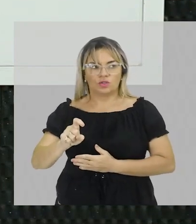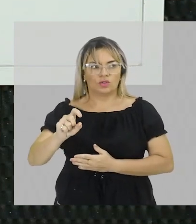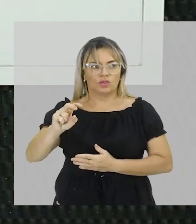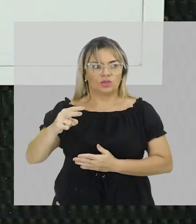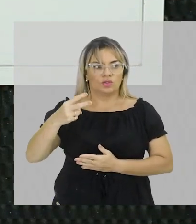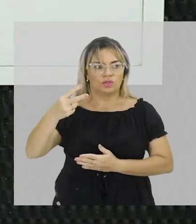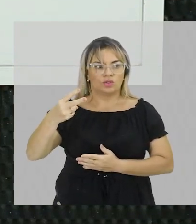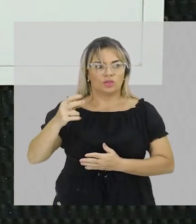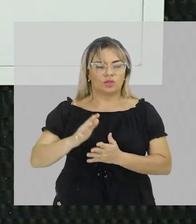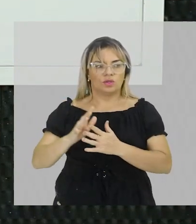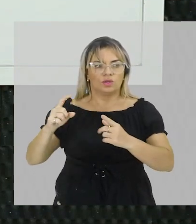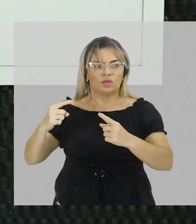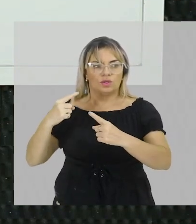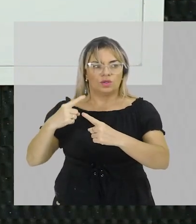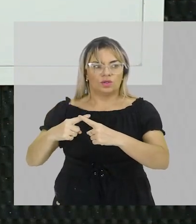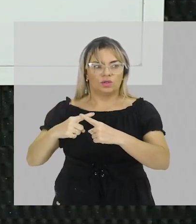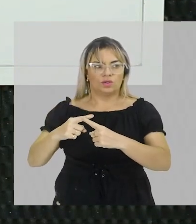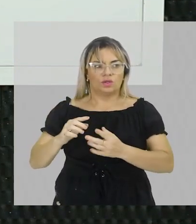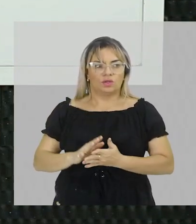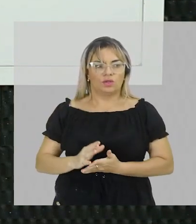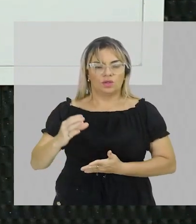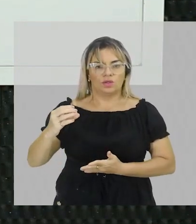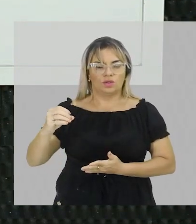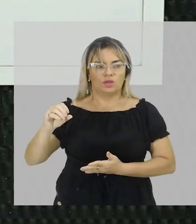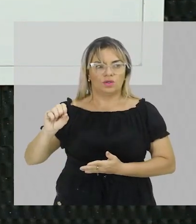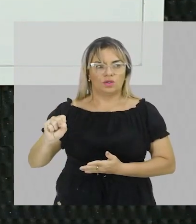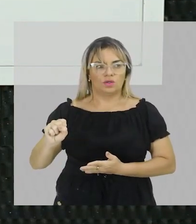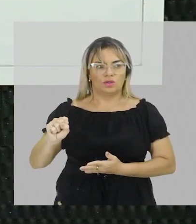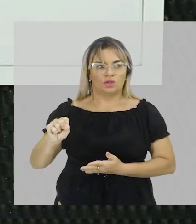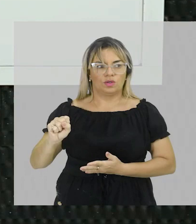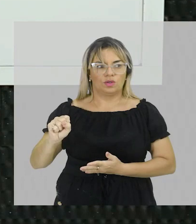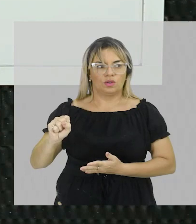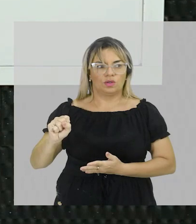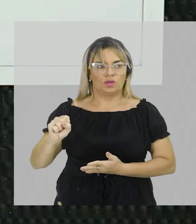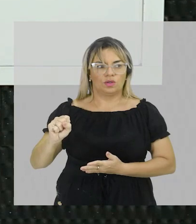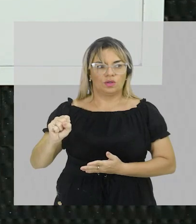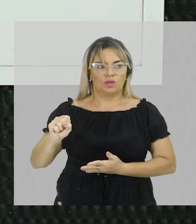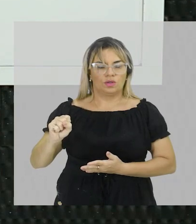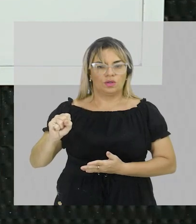Multiplicado, turma, pelo cosseno de 45 graus.